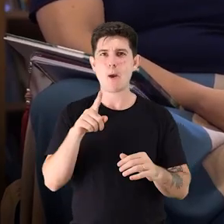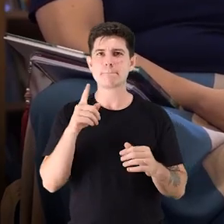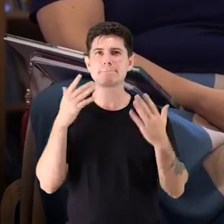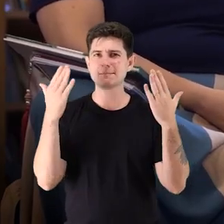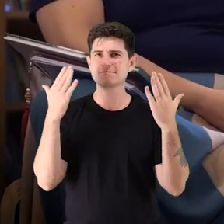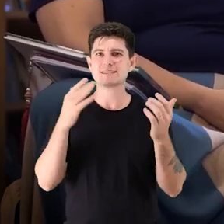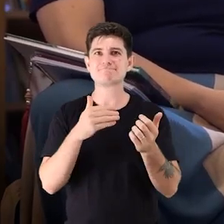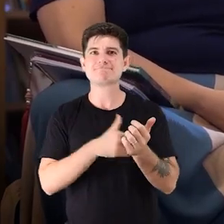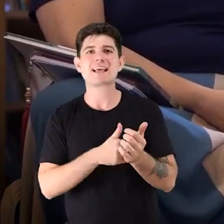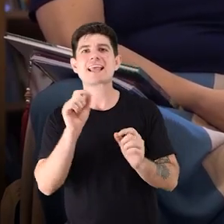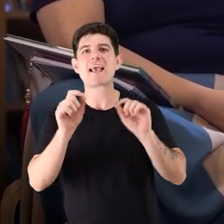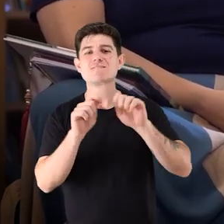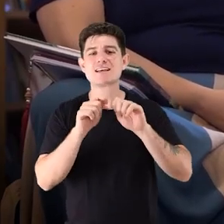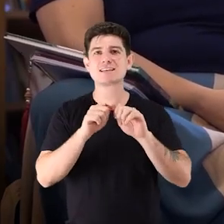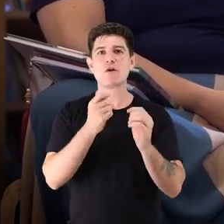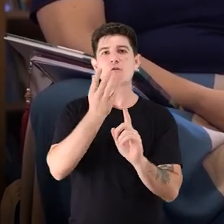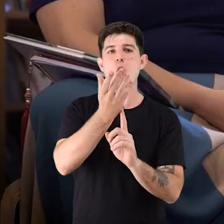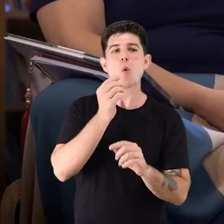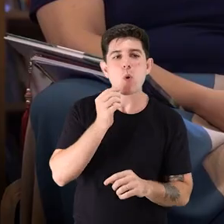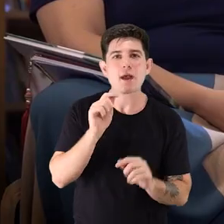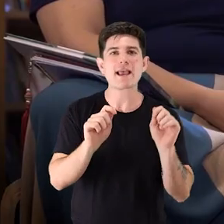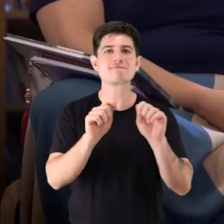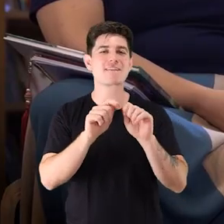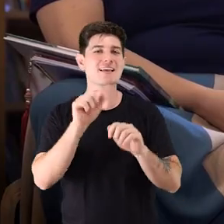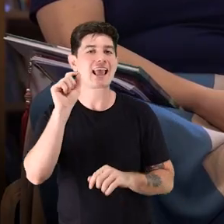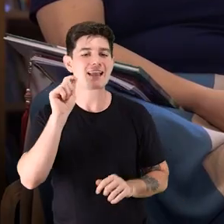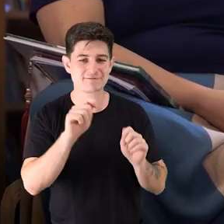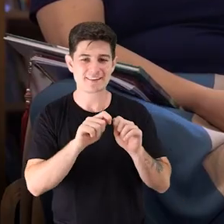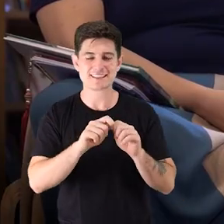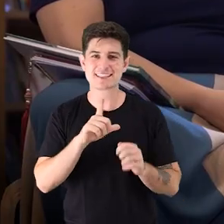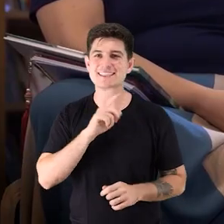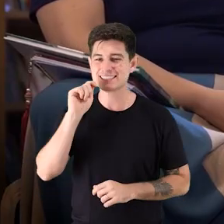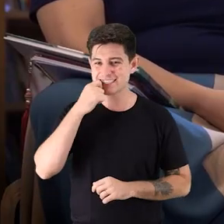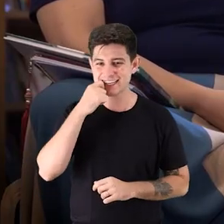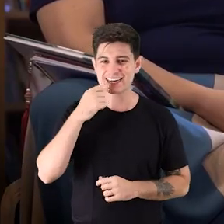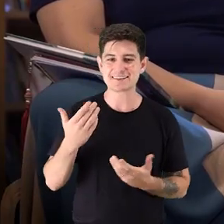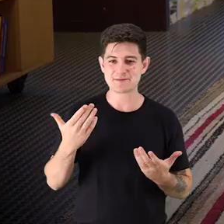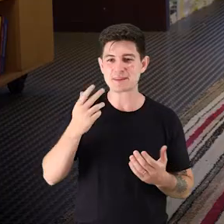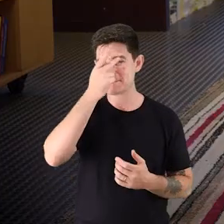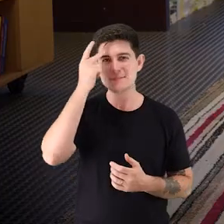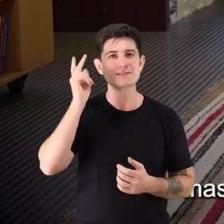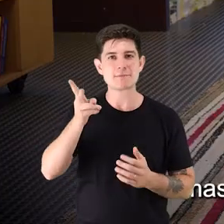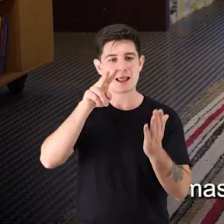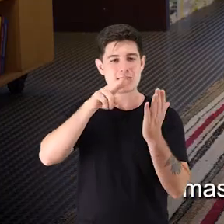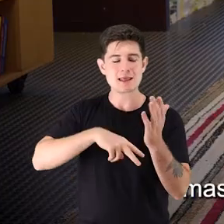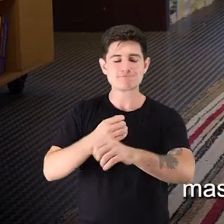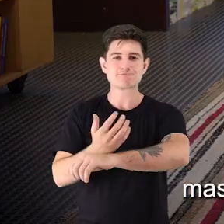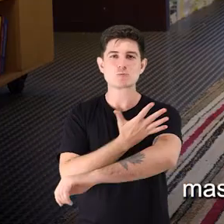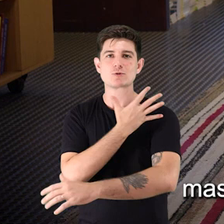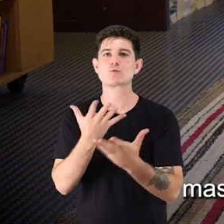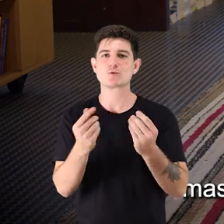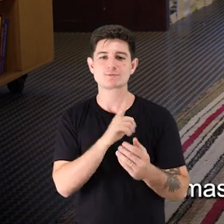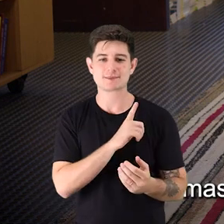linda. E tem o mistério de quem assoprou, e aparece, tem uma ligação com o passado, enfim, não vou contar o segredo, mas as pessoas se